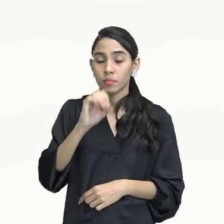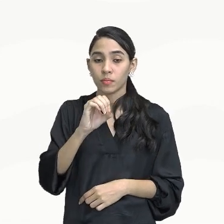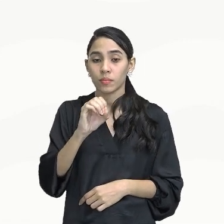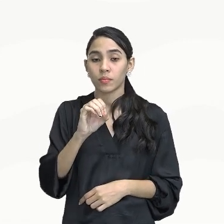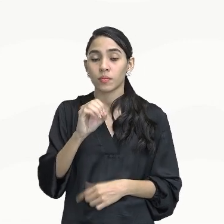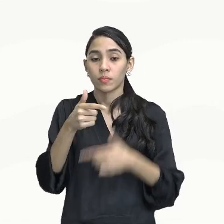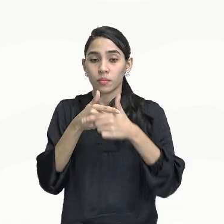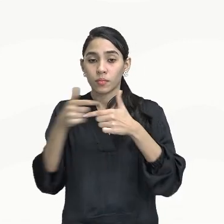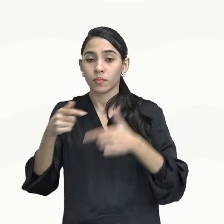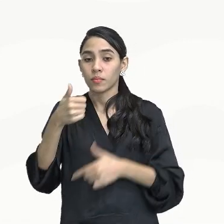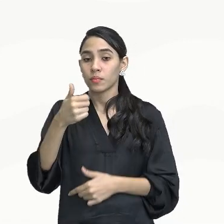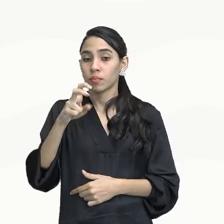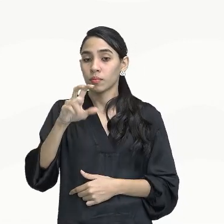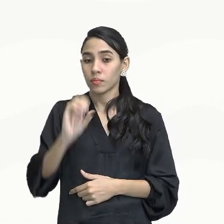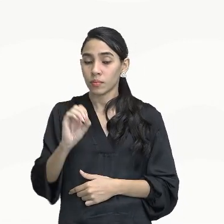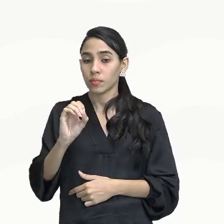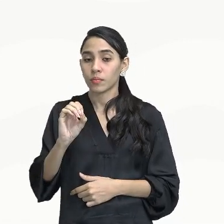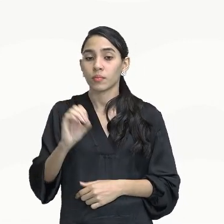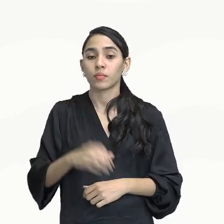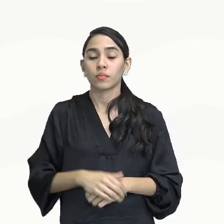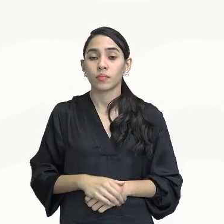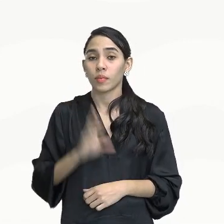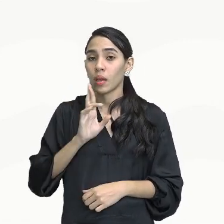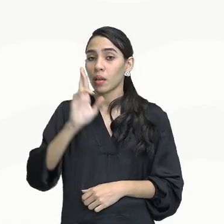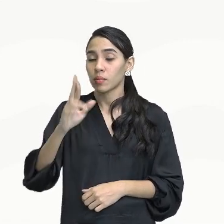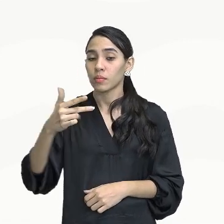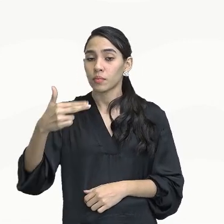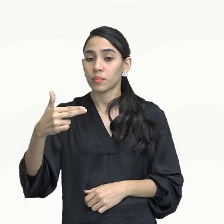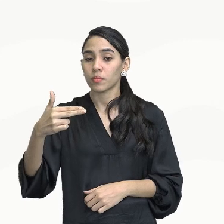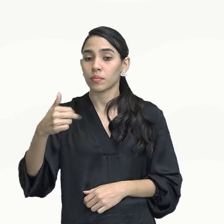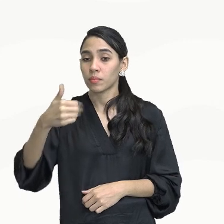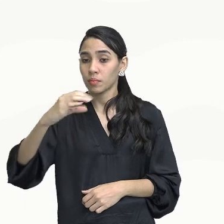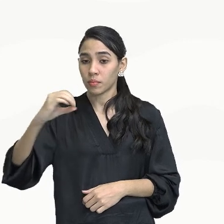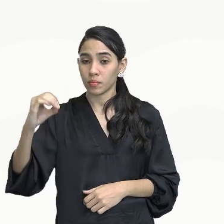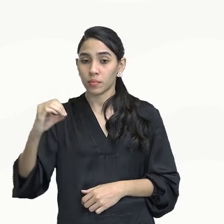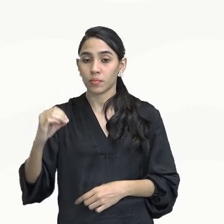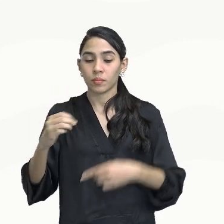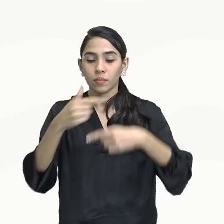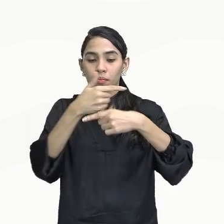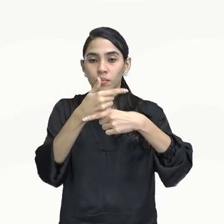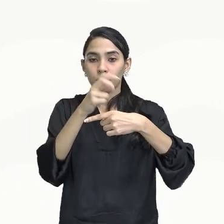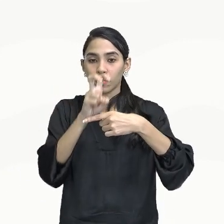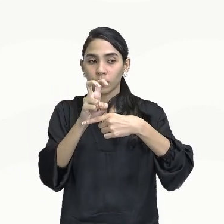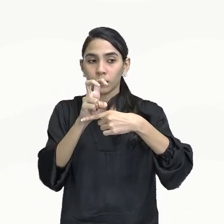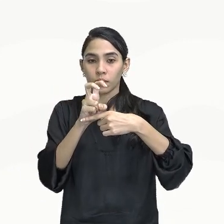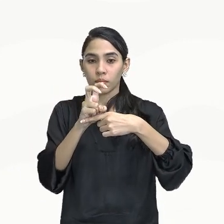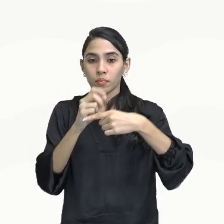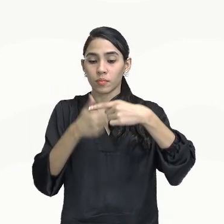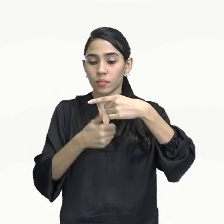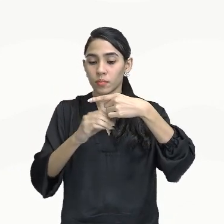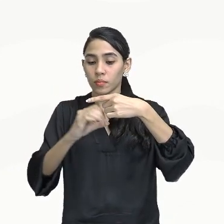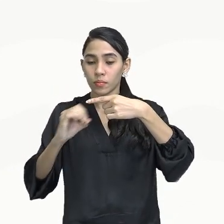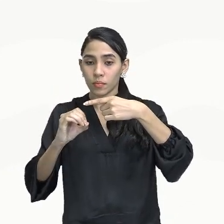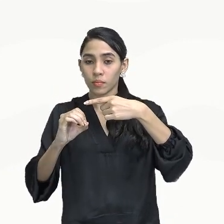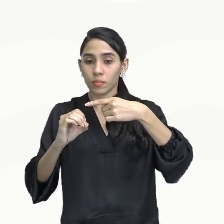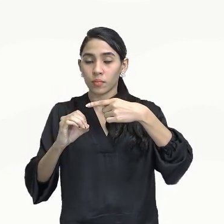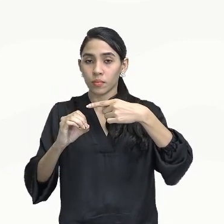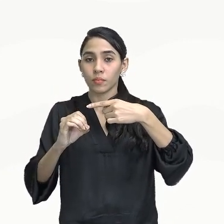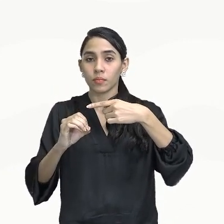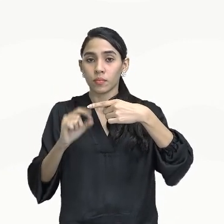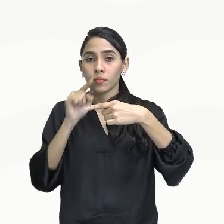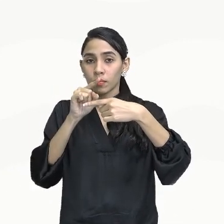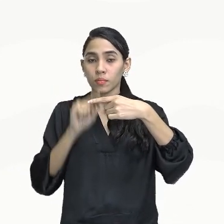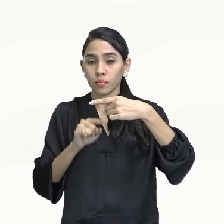150 simplifica aí os zeros, né? Então, o resultado vai ser igual a 100. Ora, mas 25 sobre 100 é uma